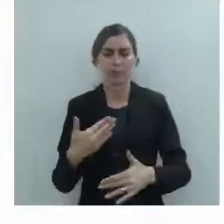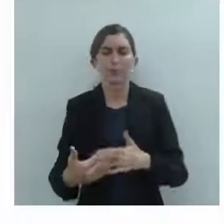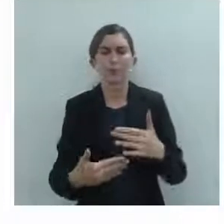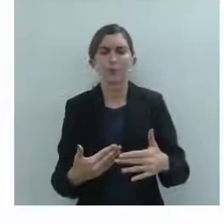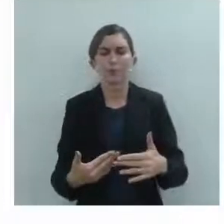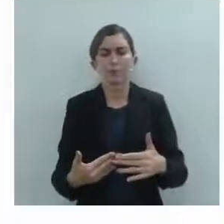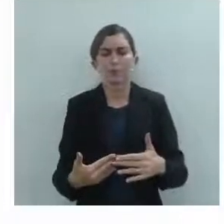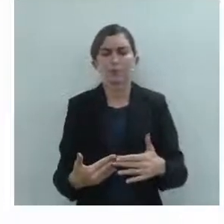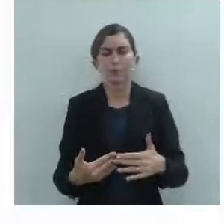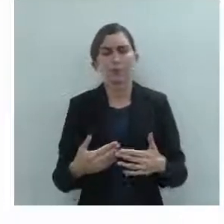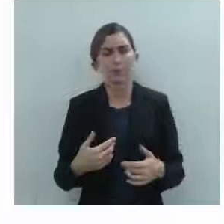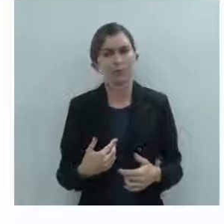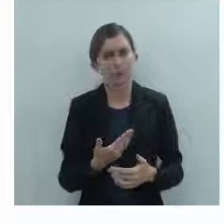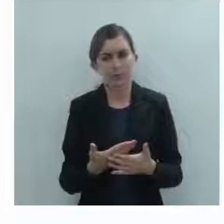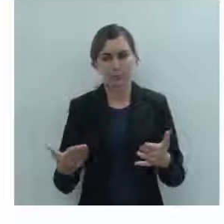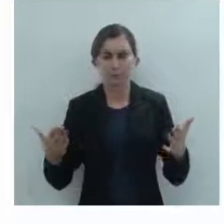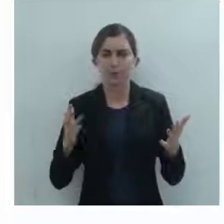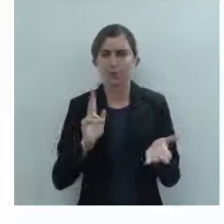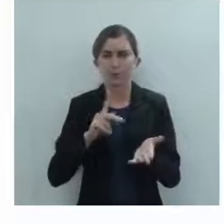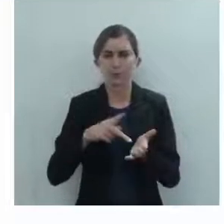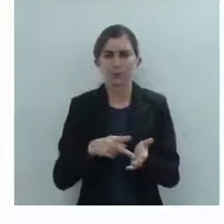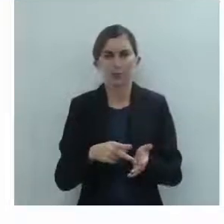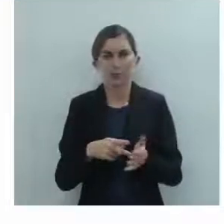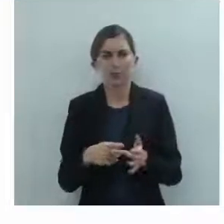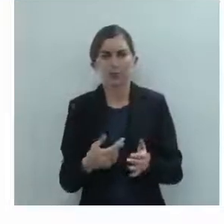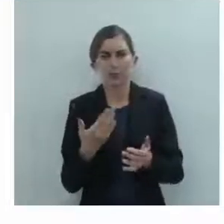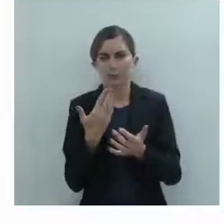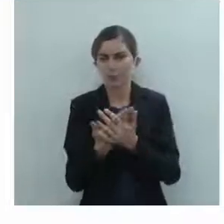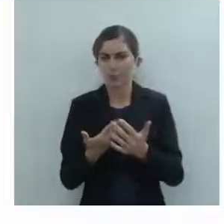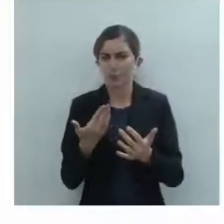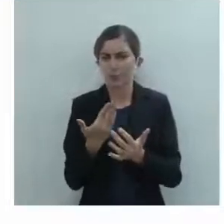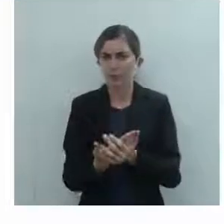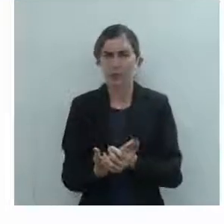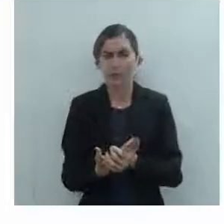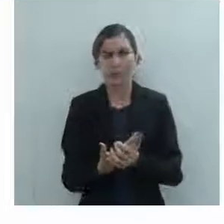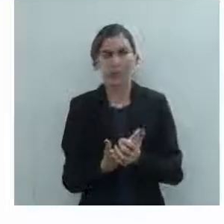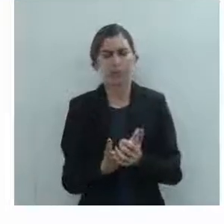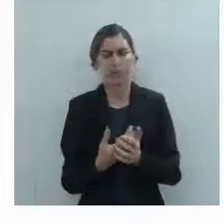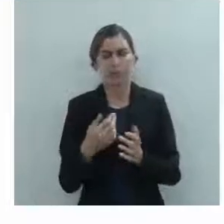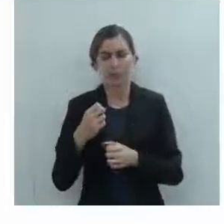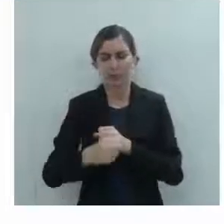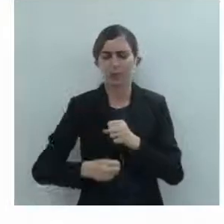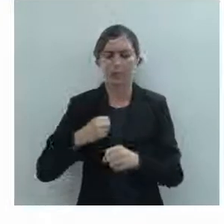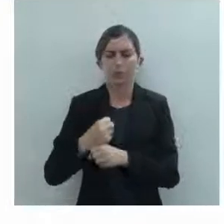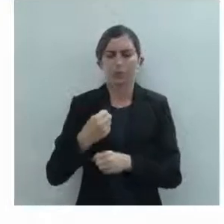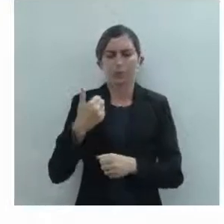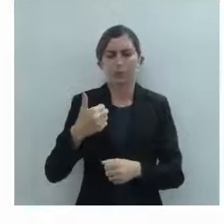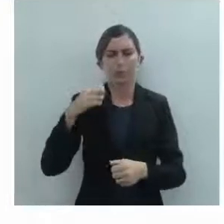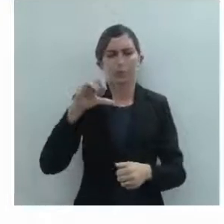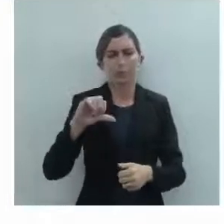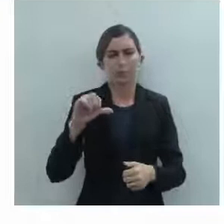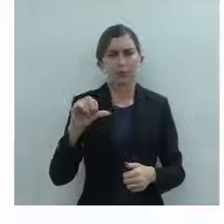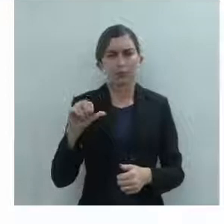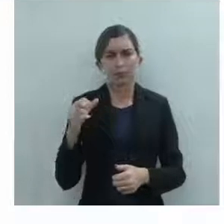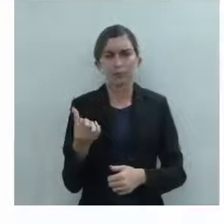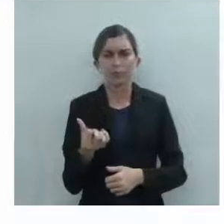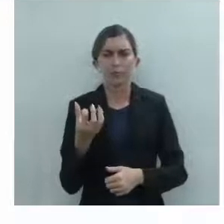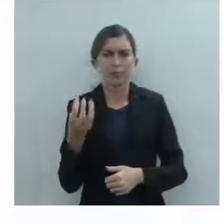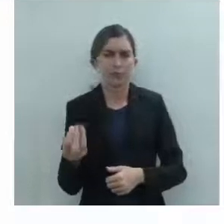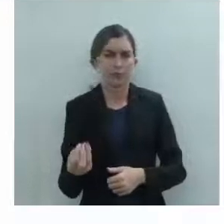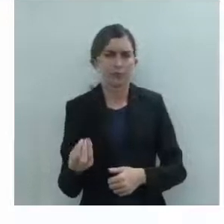passou o passa a realidade em estudo nos anos 1960 por